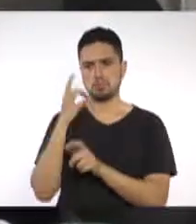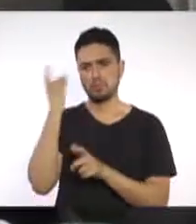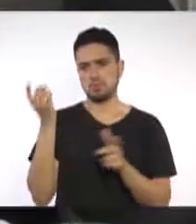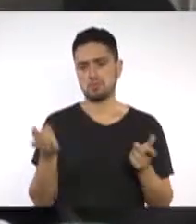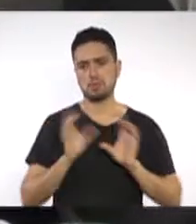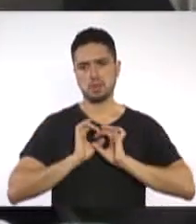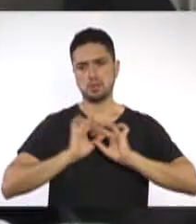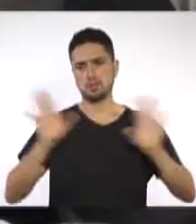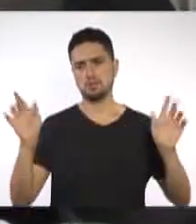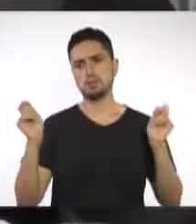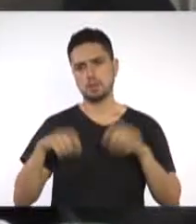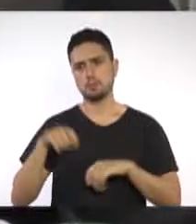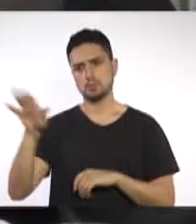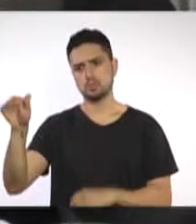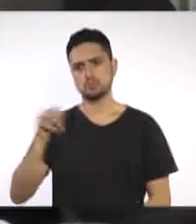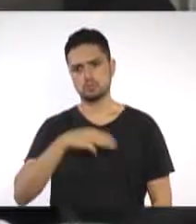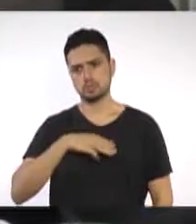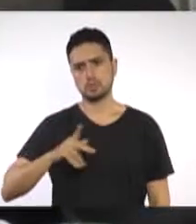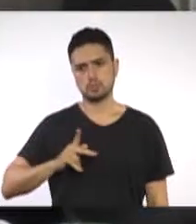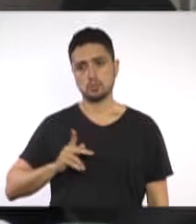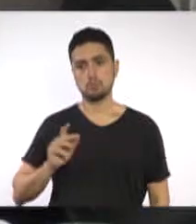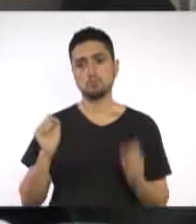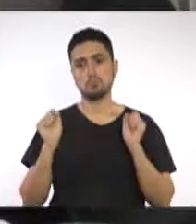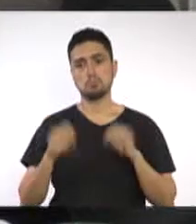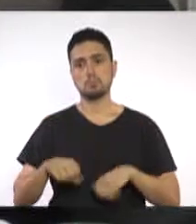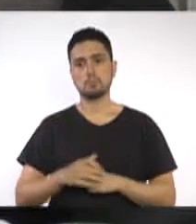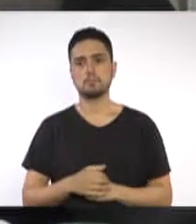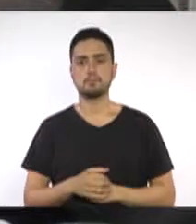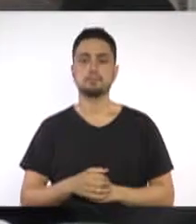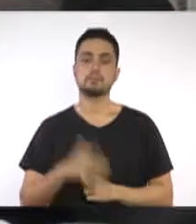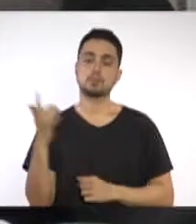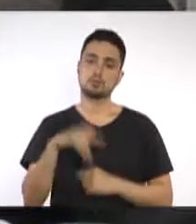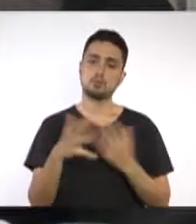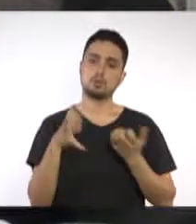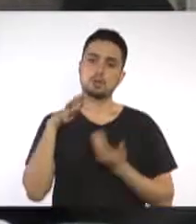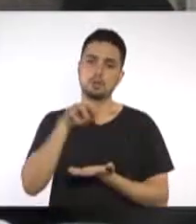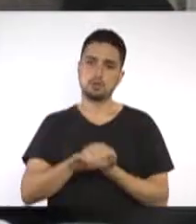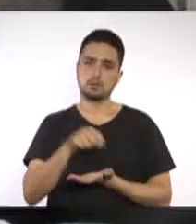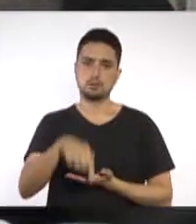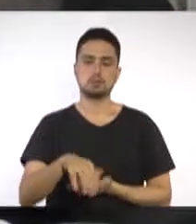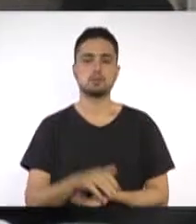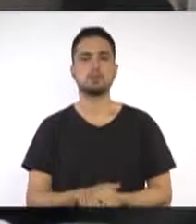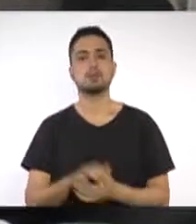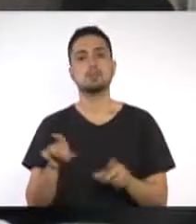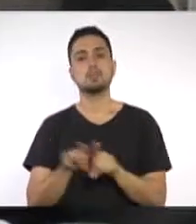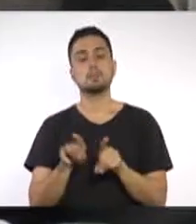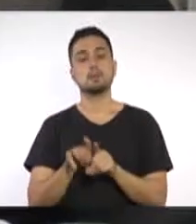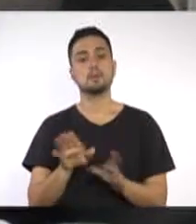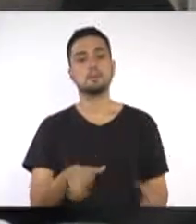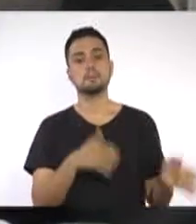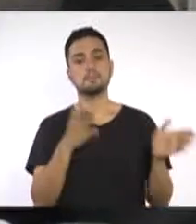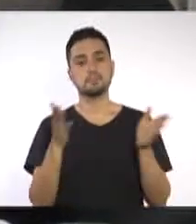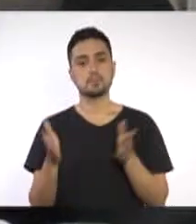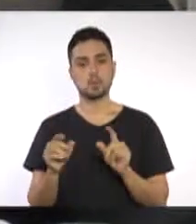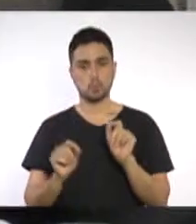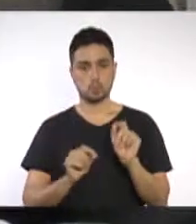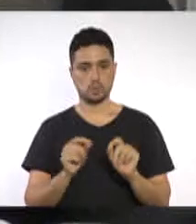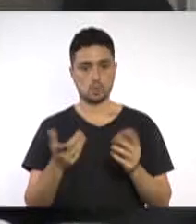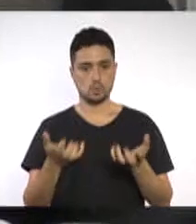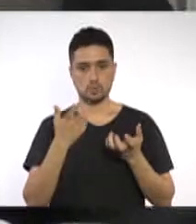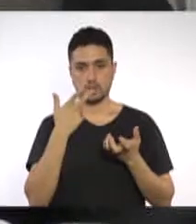Ministério Público. Então, eu, mais uma vez, queria fazer esse registro. E, além disso, quero repetir o que falei no